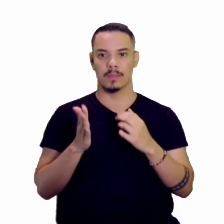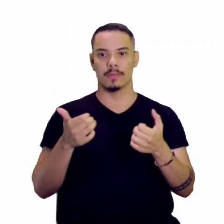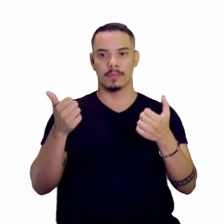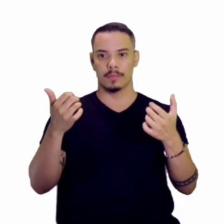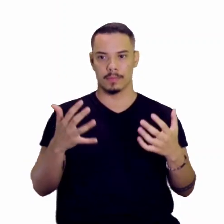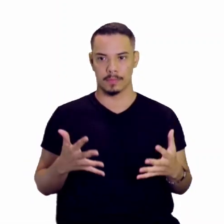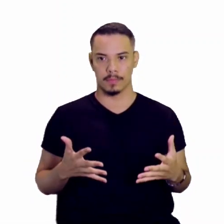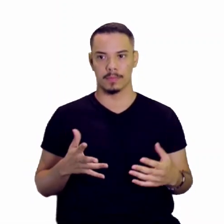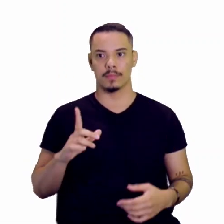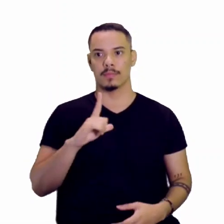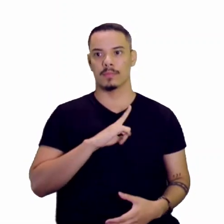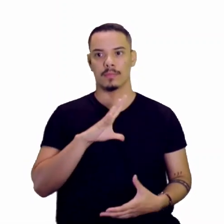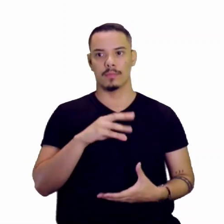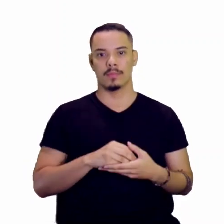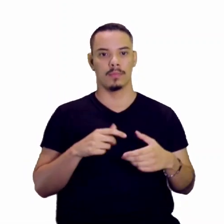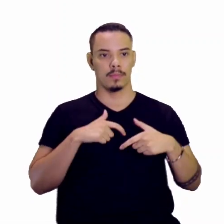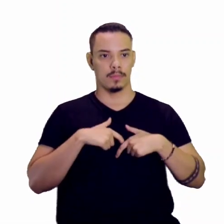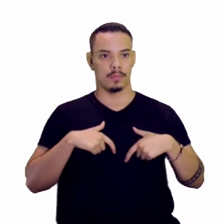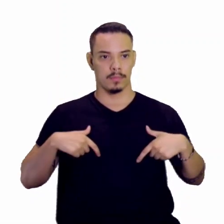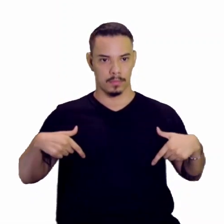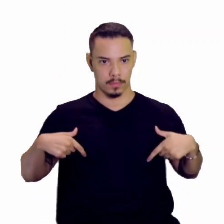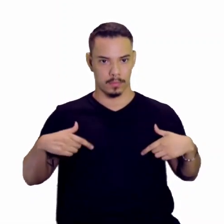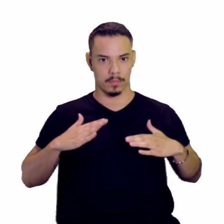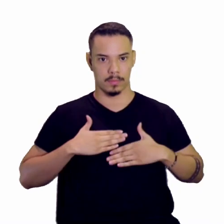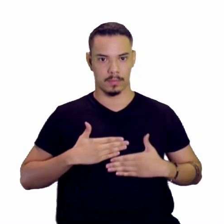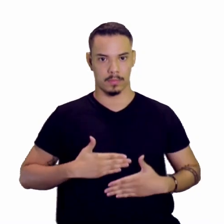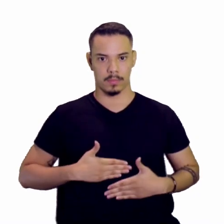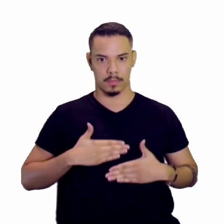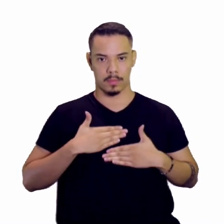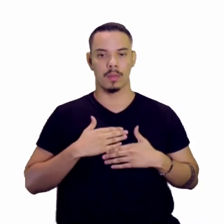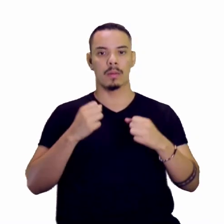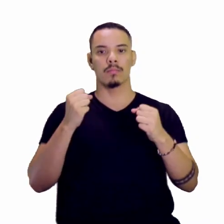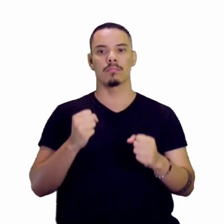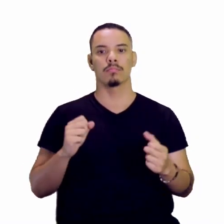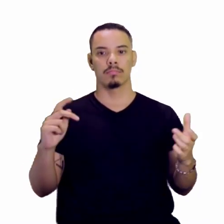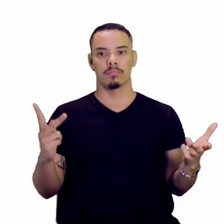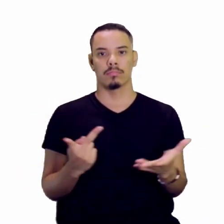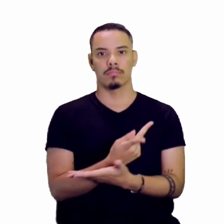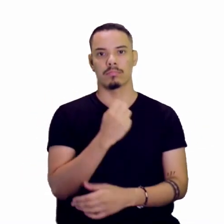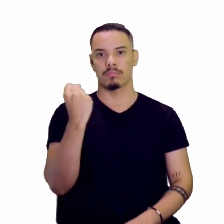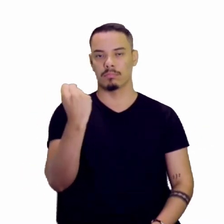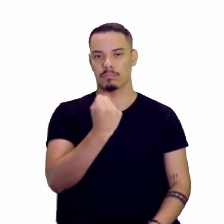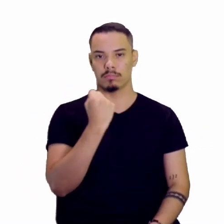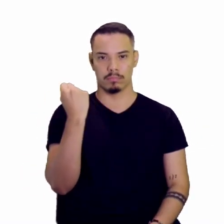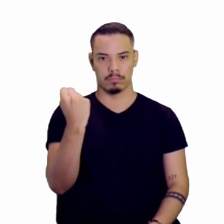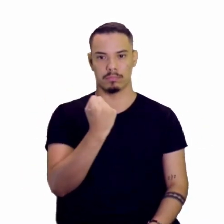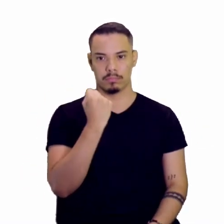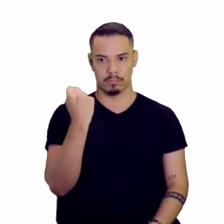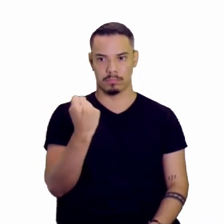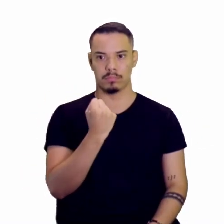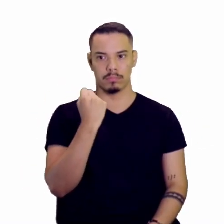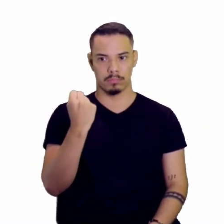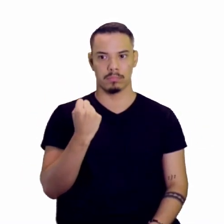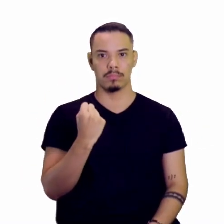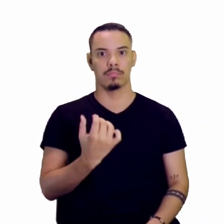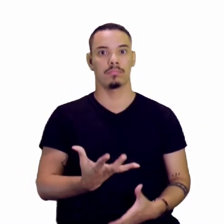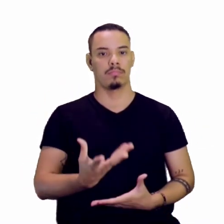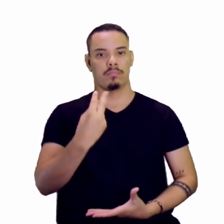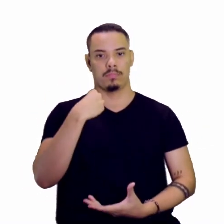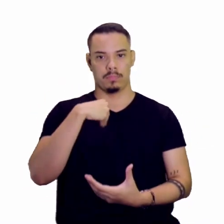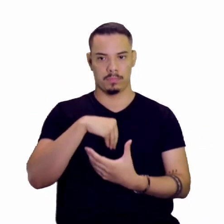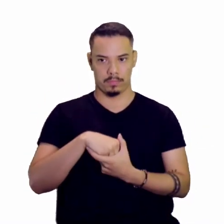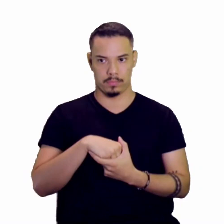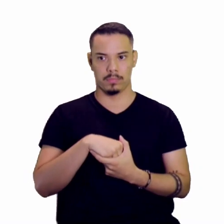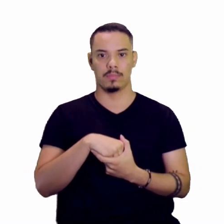né? Exerce sobre o tórax e abdômen do motorista pode causar lesões graves nos órgãos